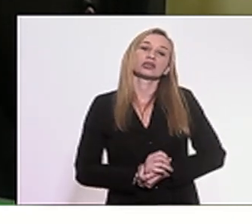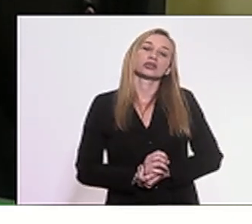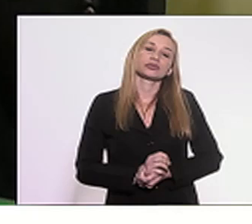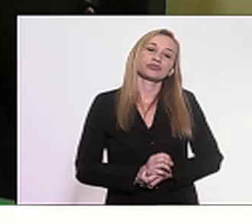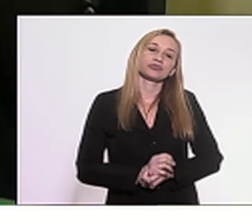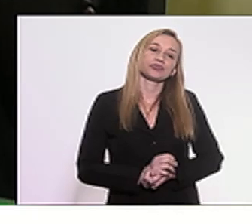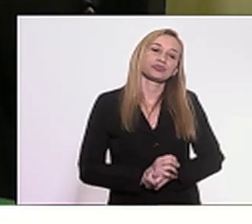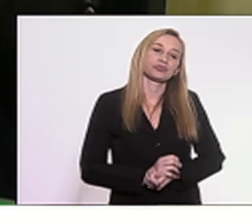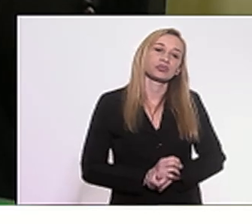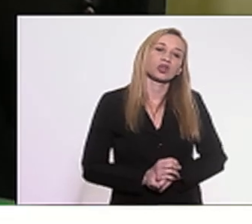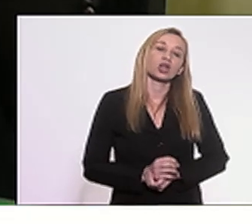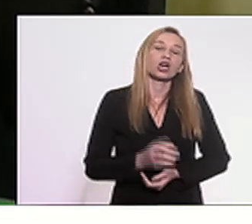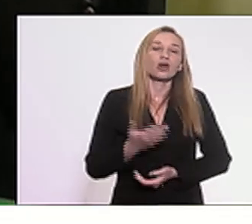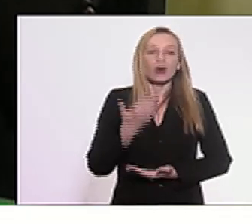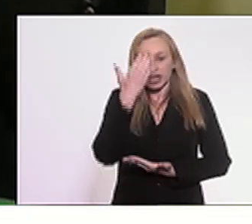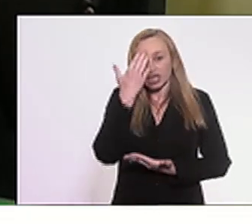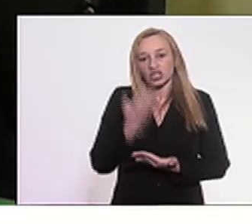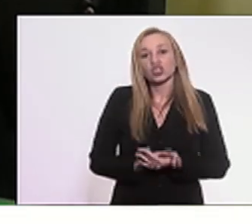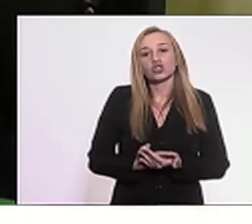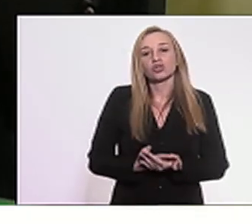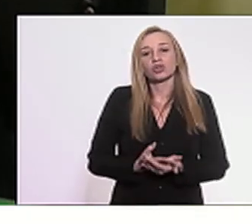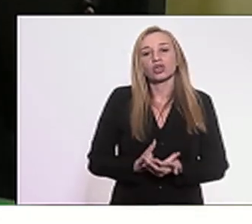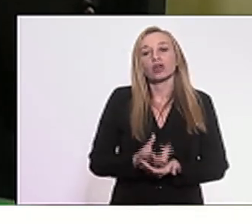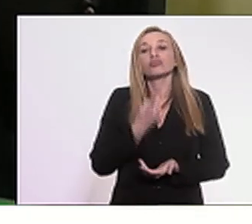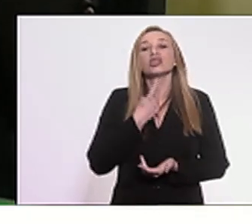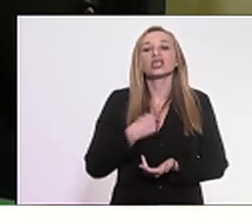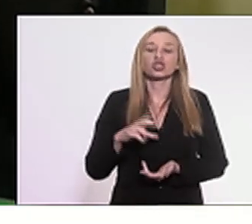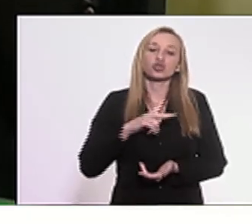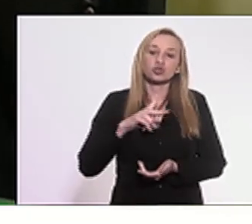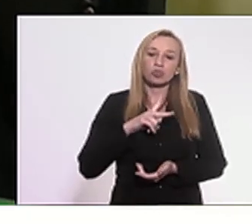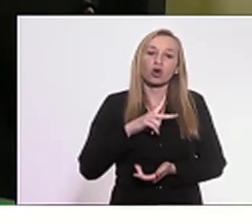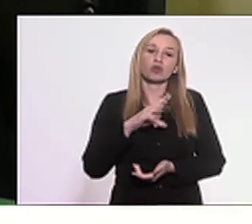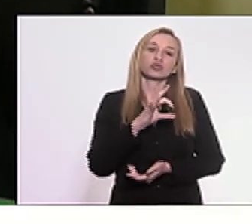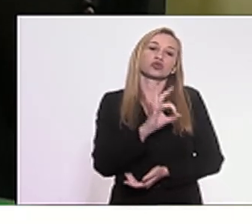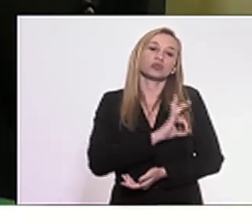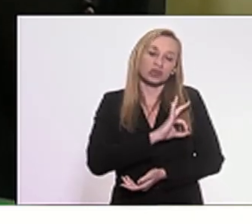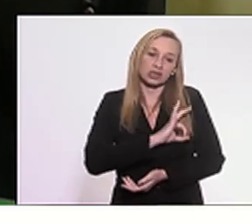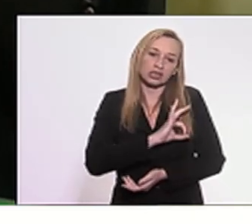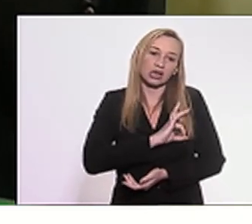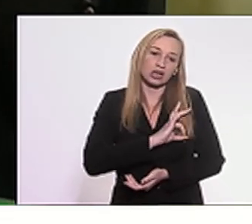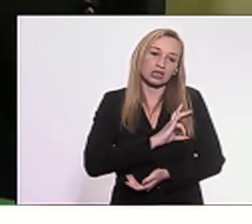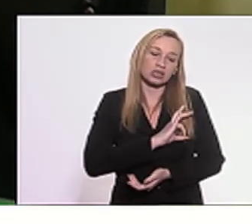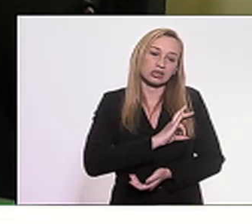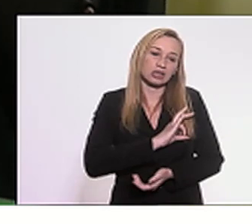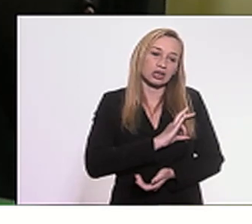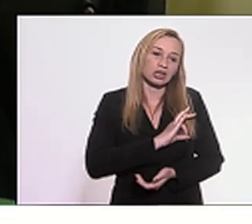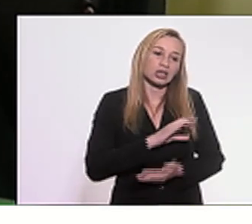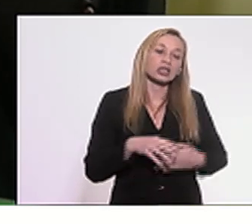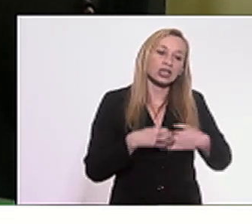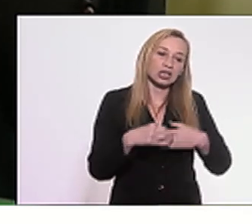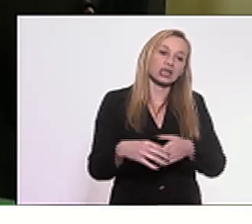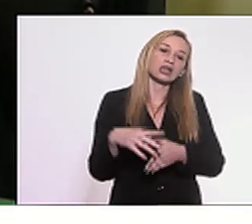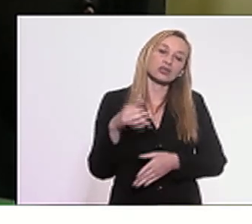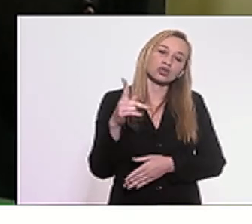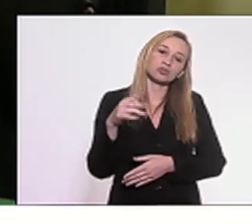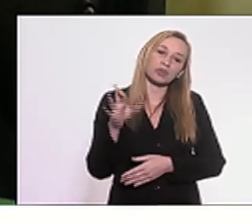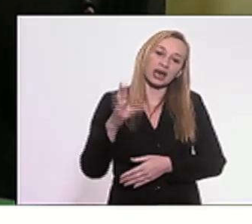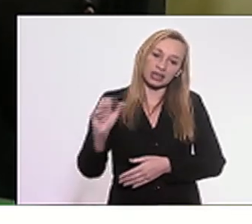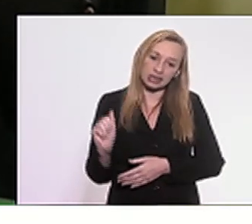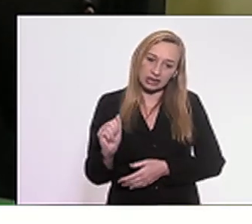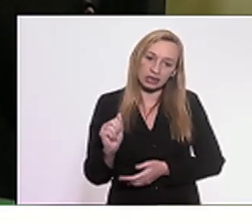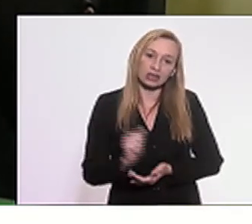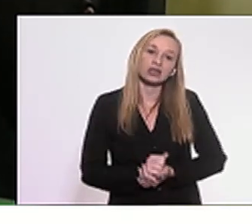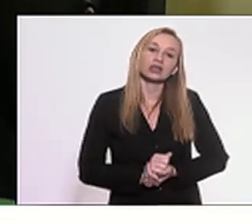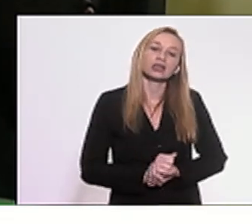que isso também seja um desejo dos próprios oficiais, né, que coordenam esses praças. Então, esta comissão, ela deflagrou